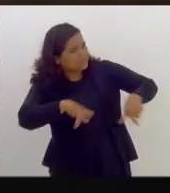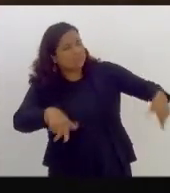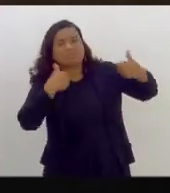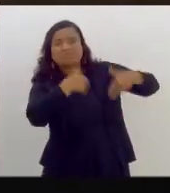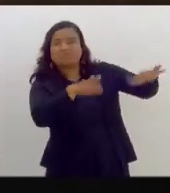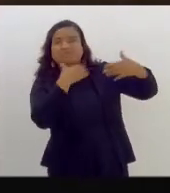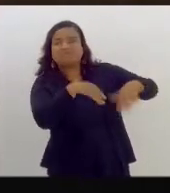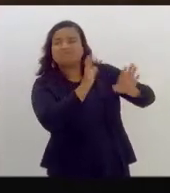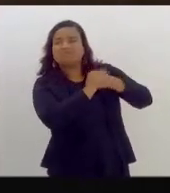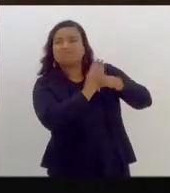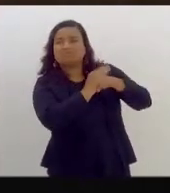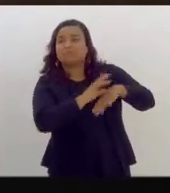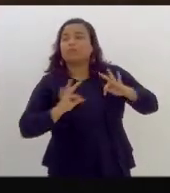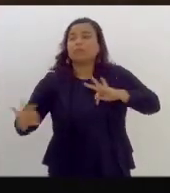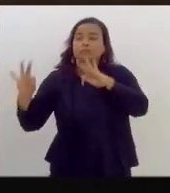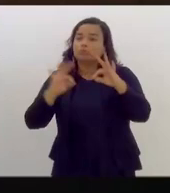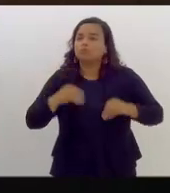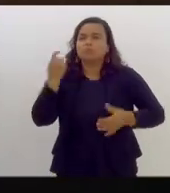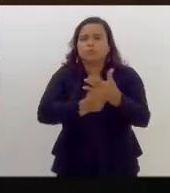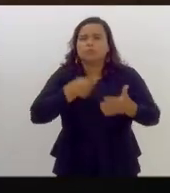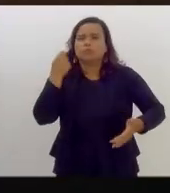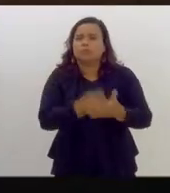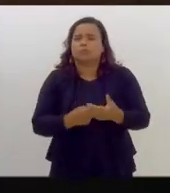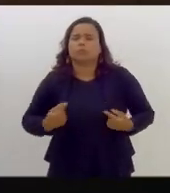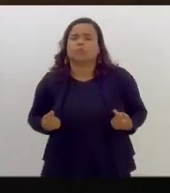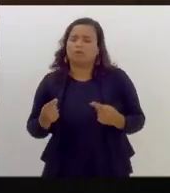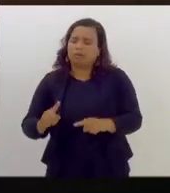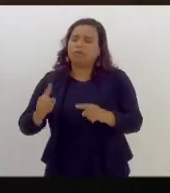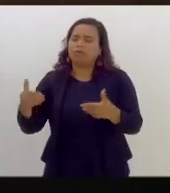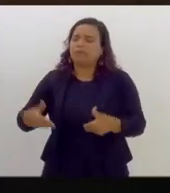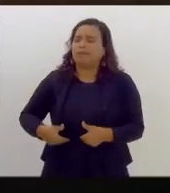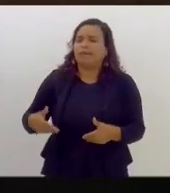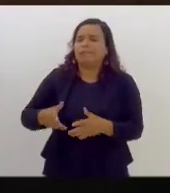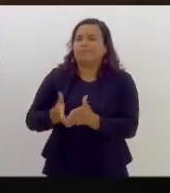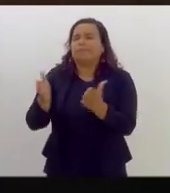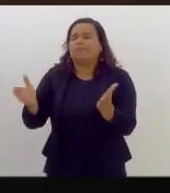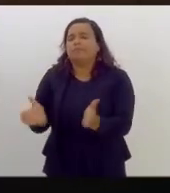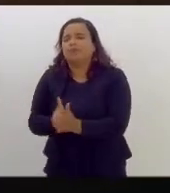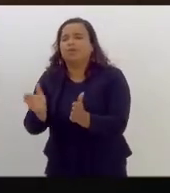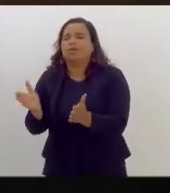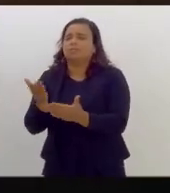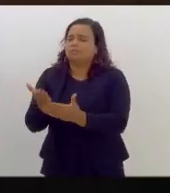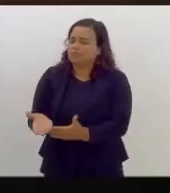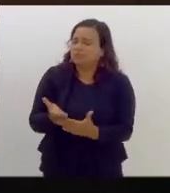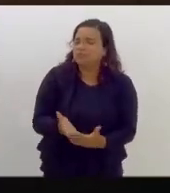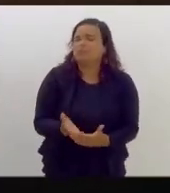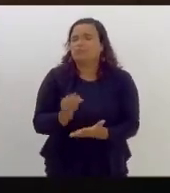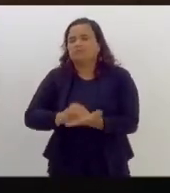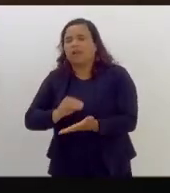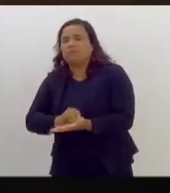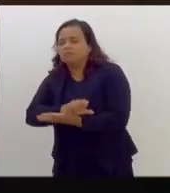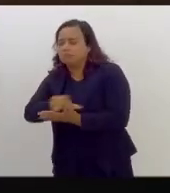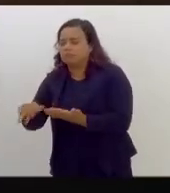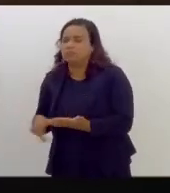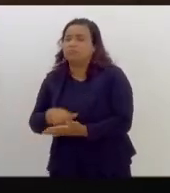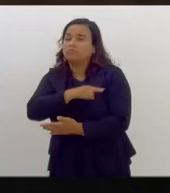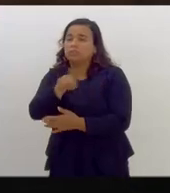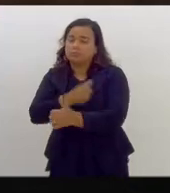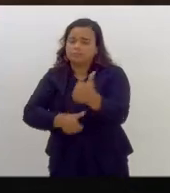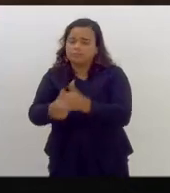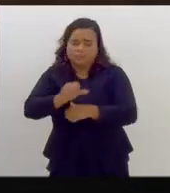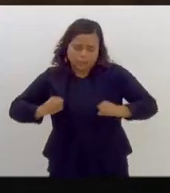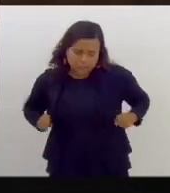que lutam pelo combate à fome, à miséria e à pobreza como protagonistas de sua própria história. Então,